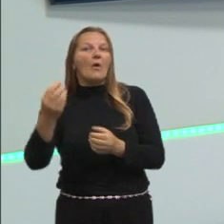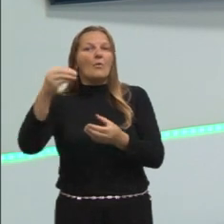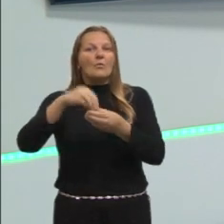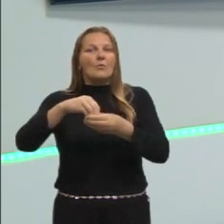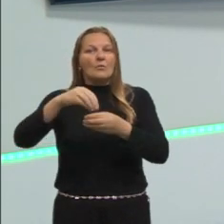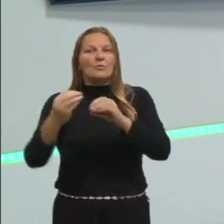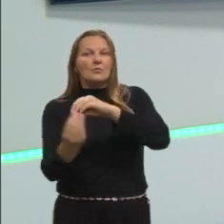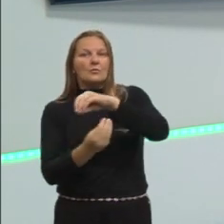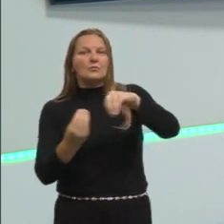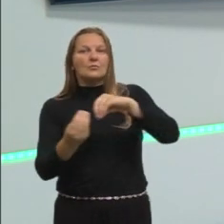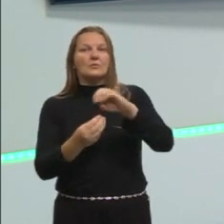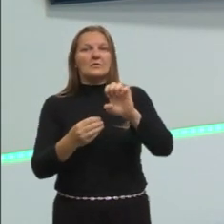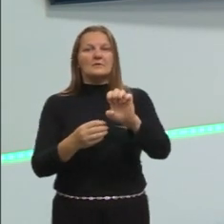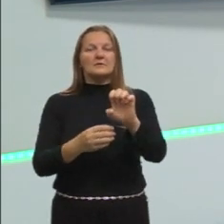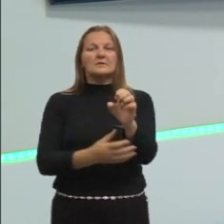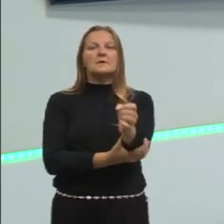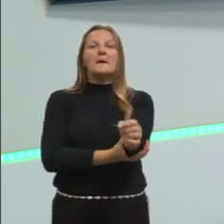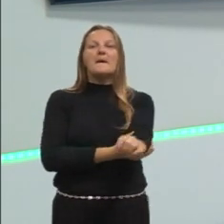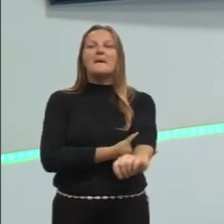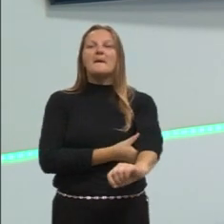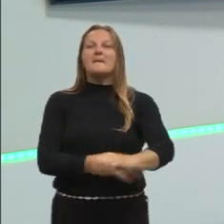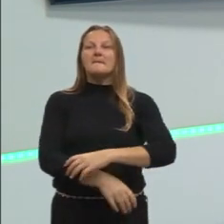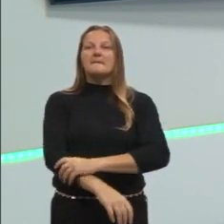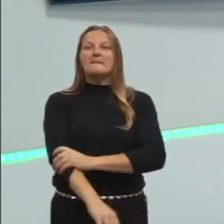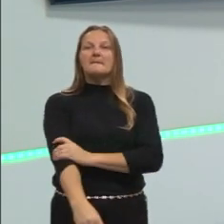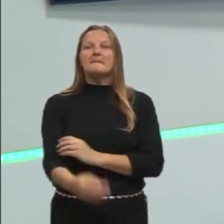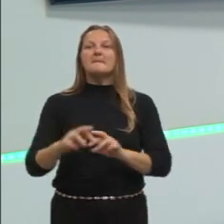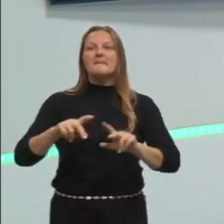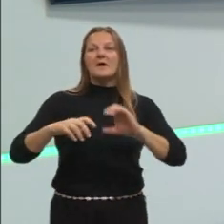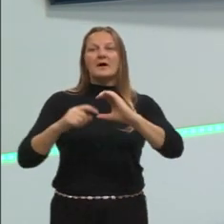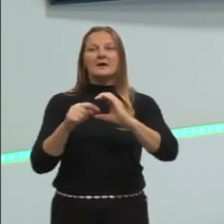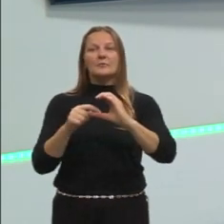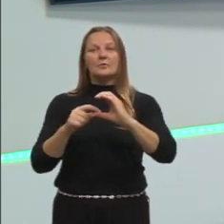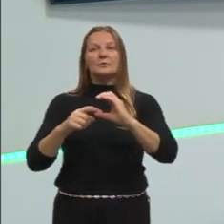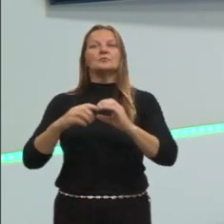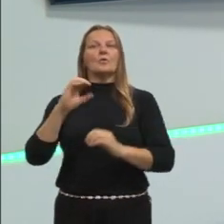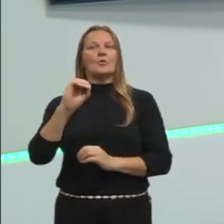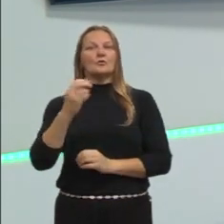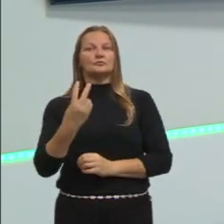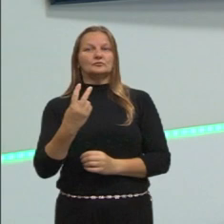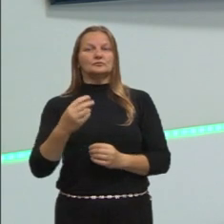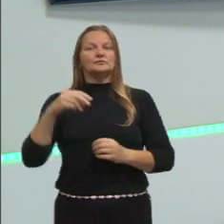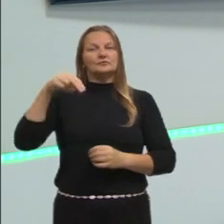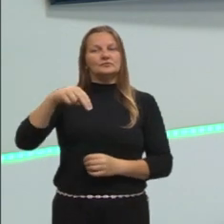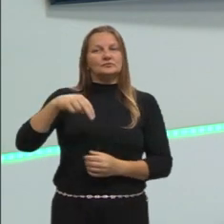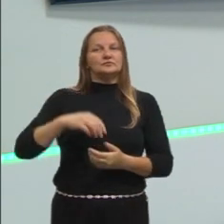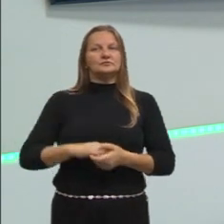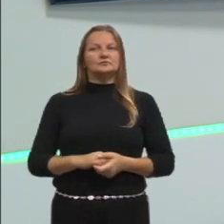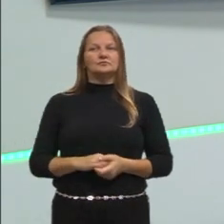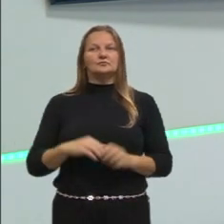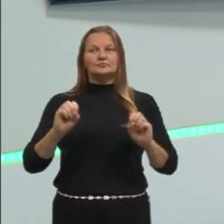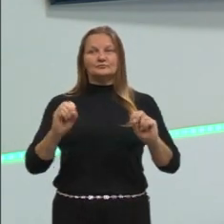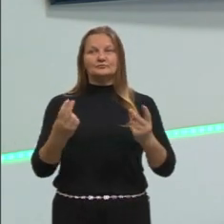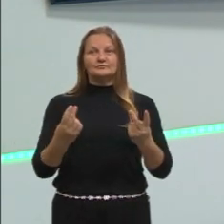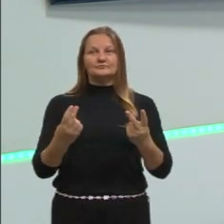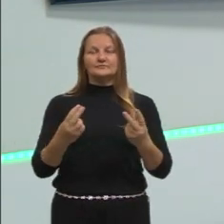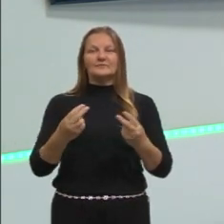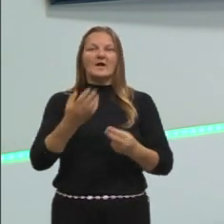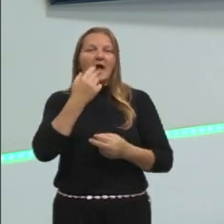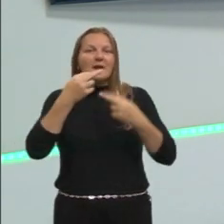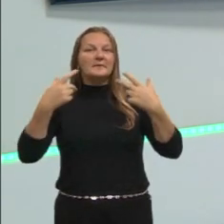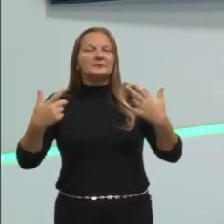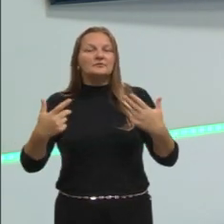constituídos basicamente são esses elementos químicos carbono nitrogênio oxigênio e nitrogênio ou seja os alimentos são